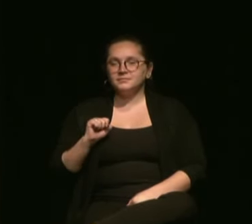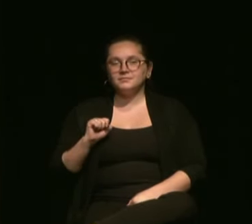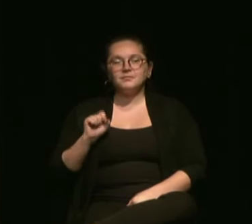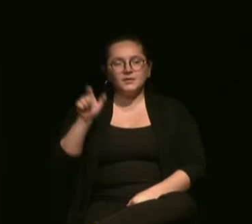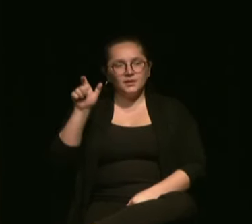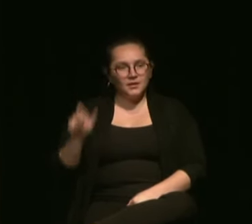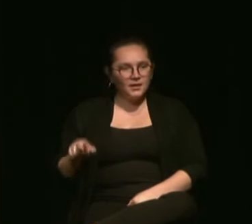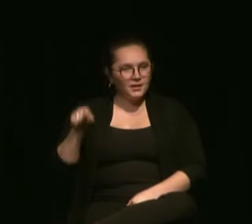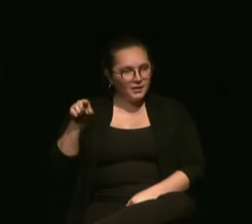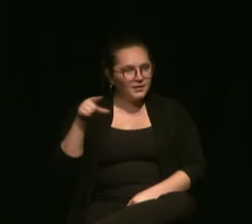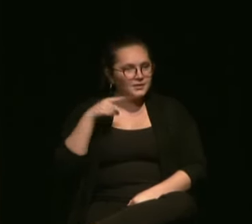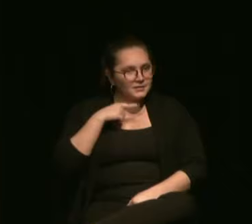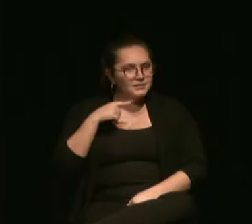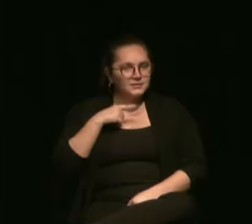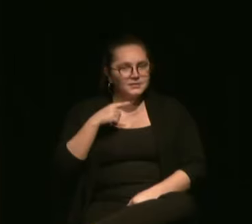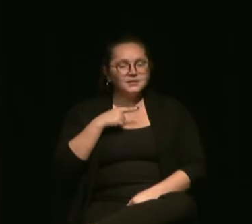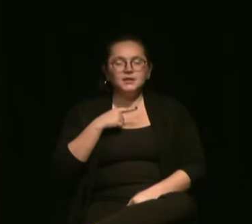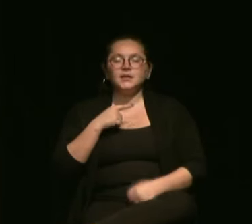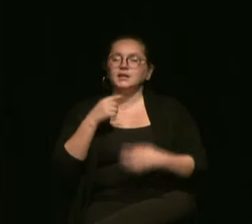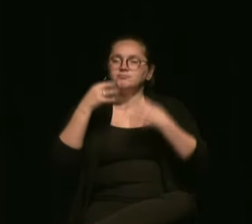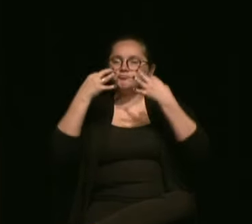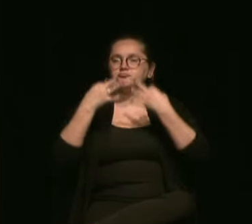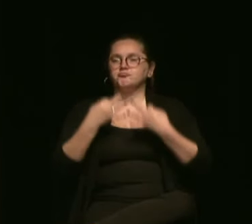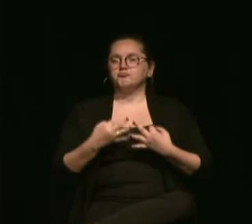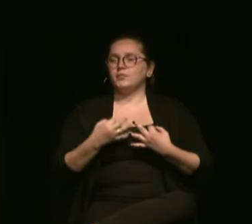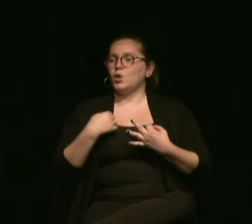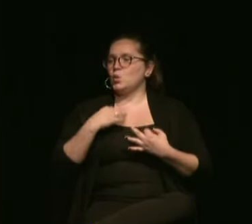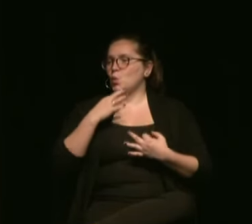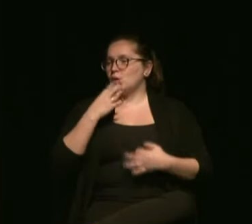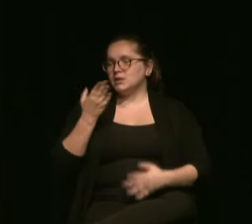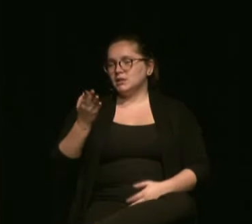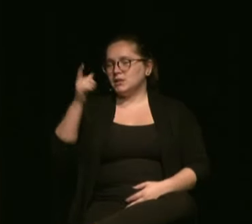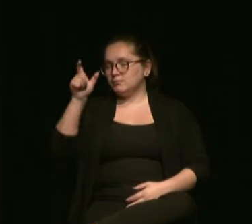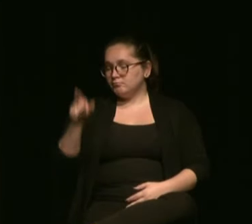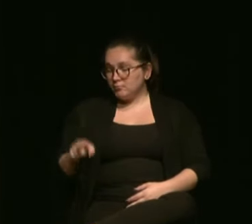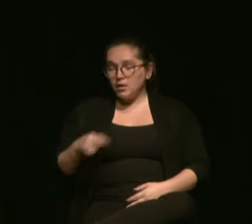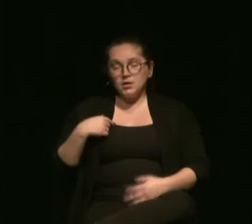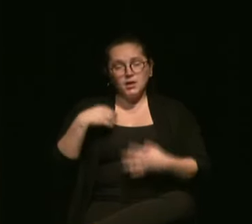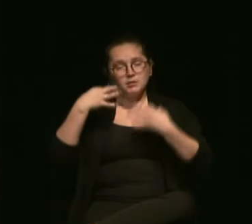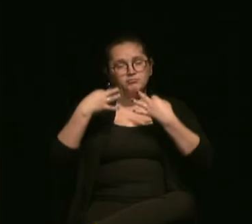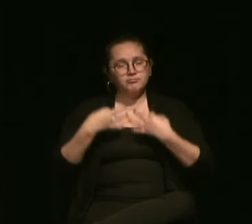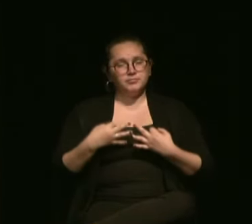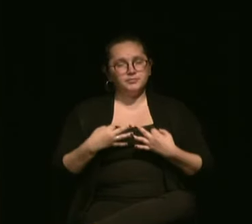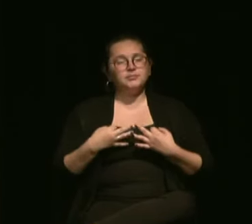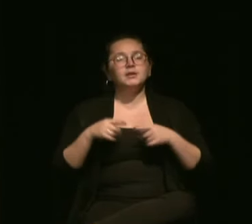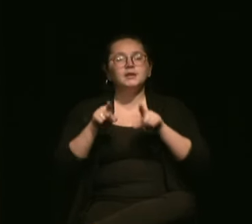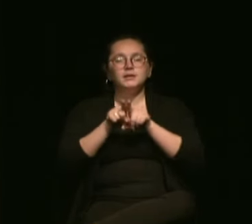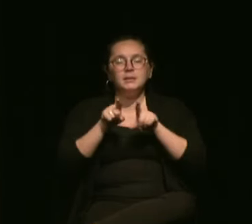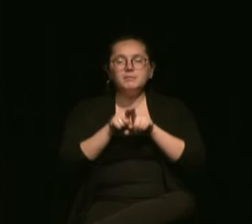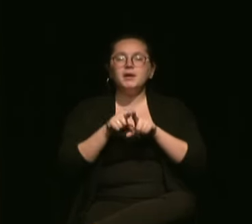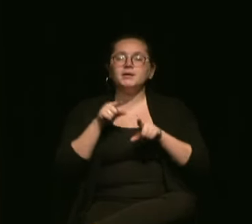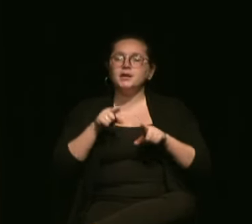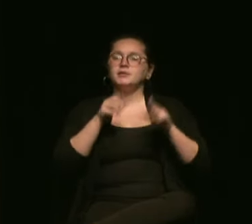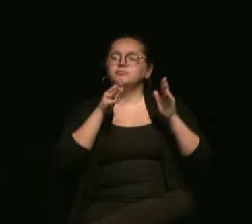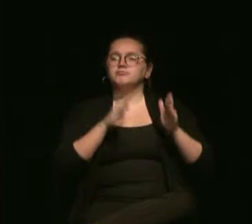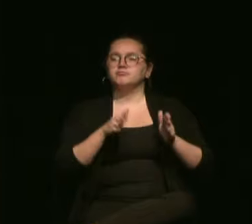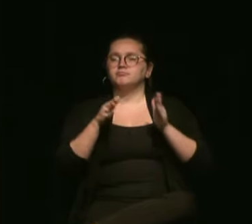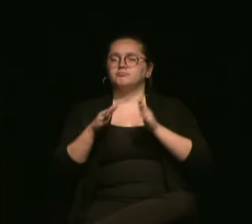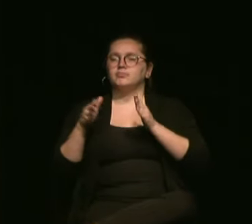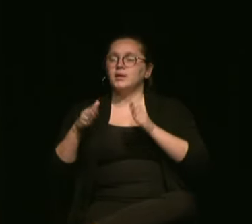ter sido uma das pessoas mais íntegras que eu já conheci em toda a minha vida. E mais honradas e que